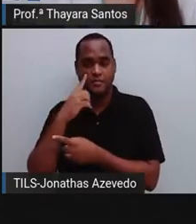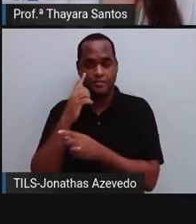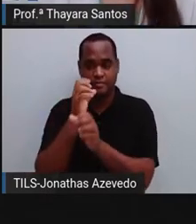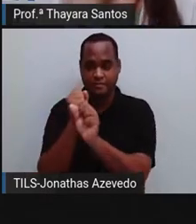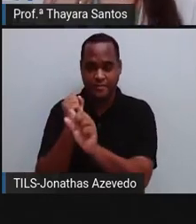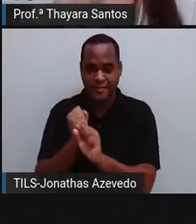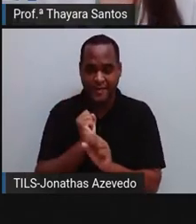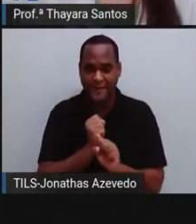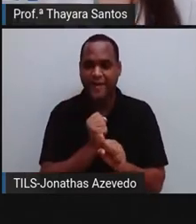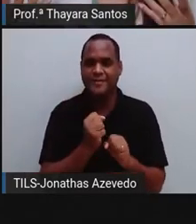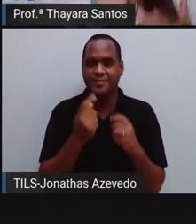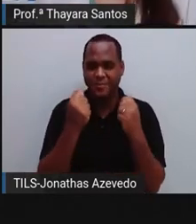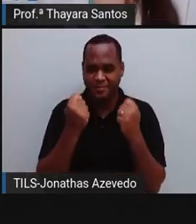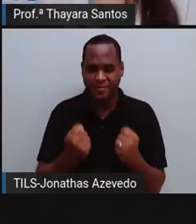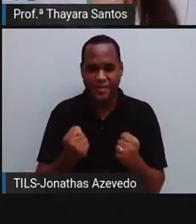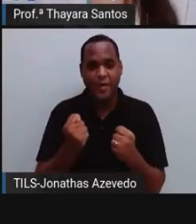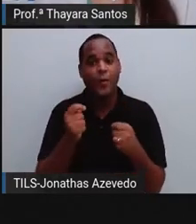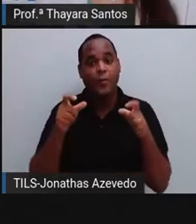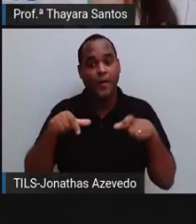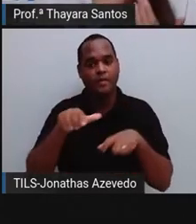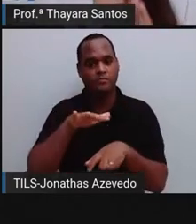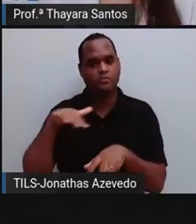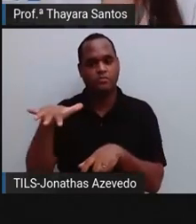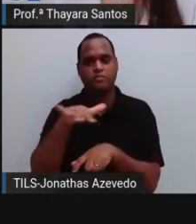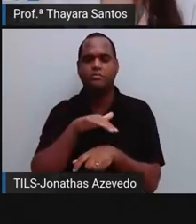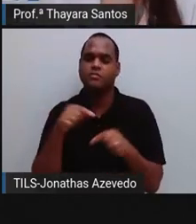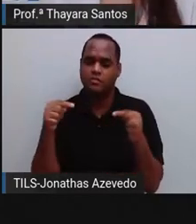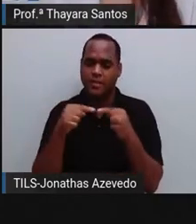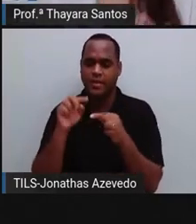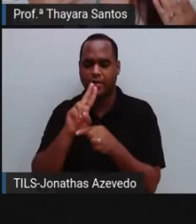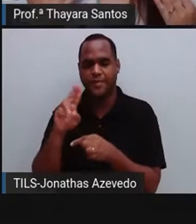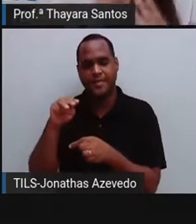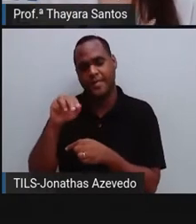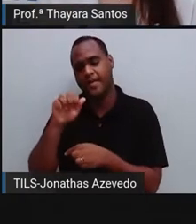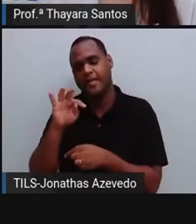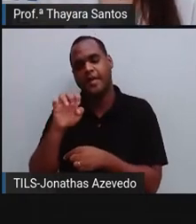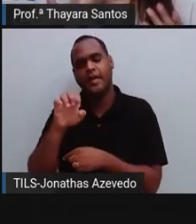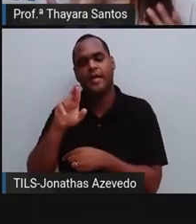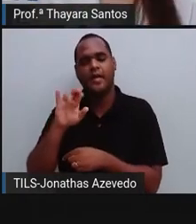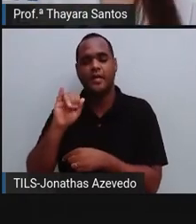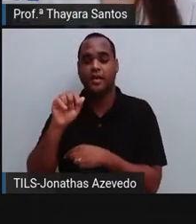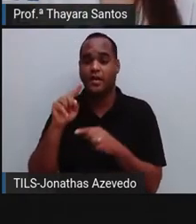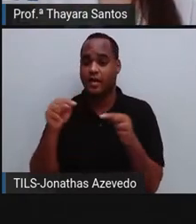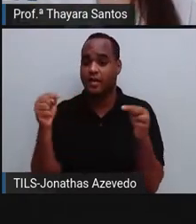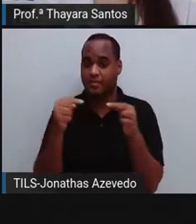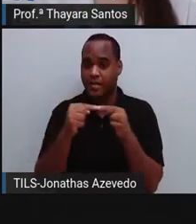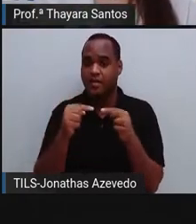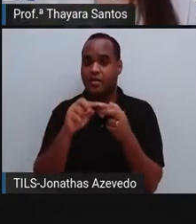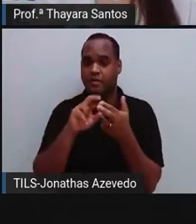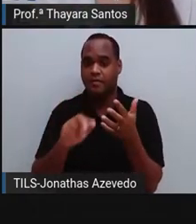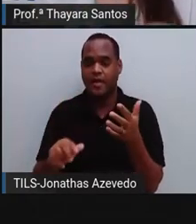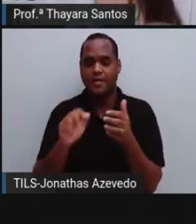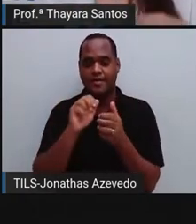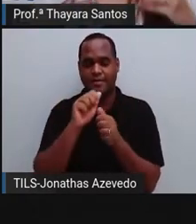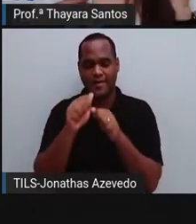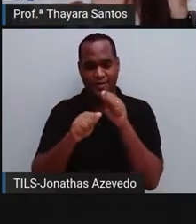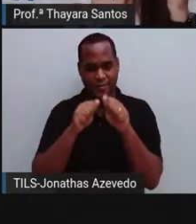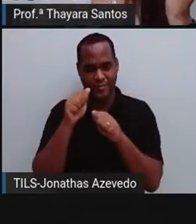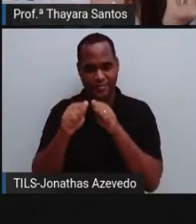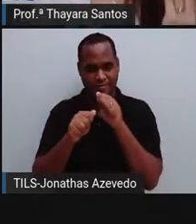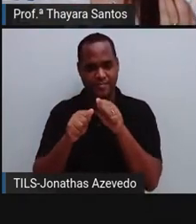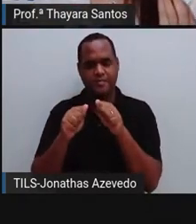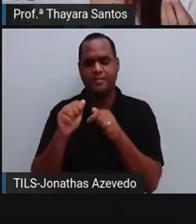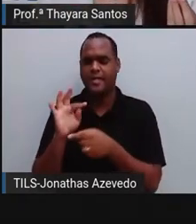quantificar a massa e o espaço que ele ocupa, a gente chama de matéria. Então, toda matéria é composta por esses átomos. E